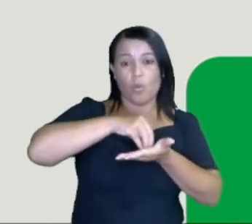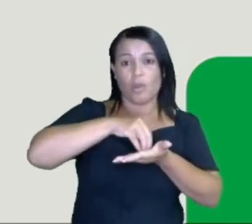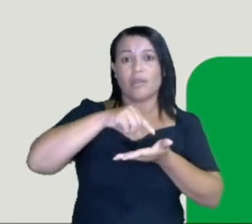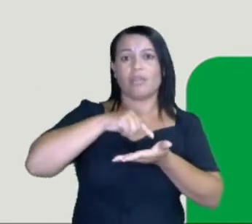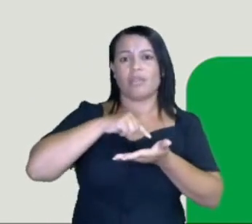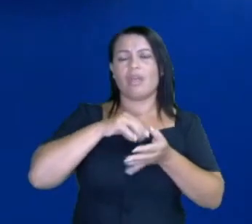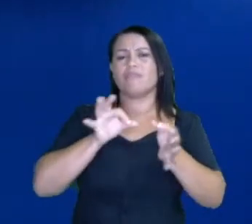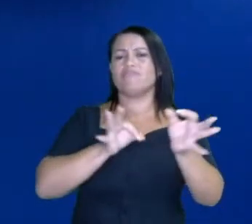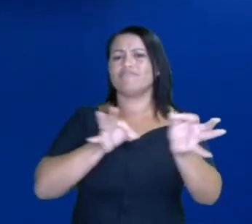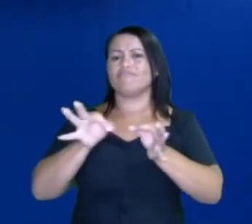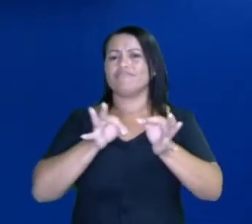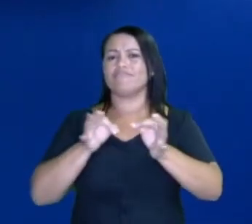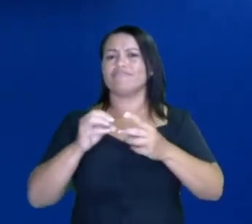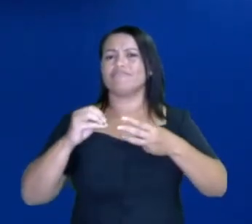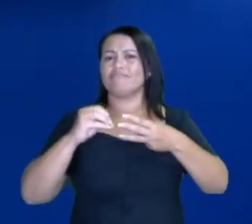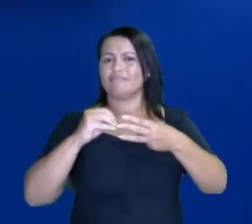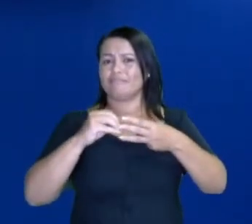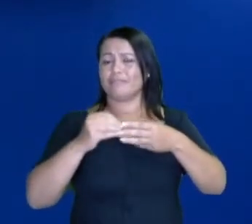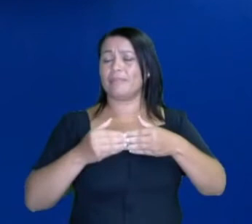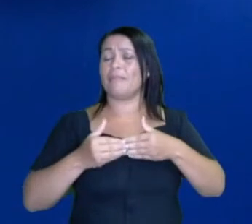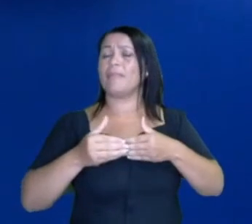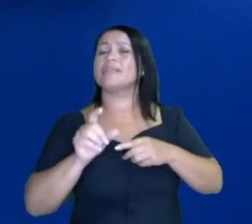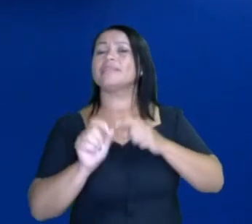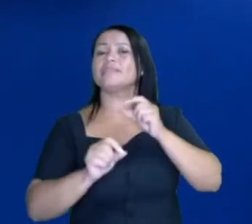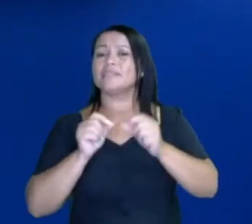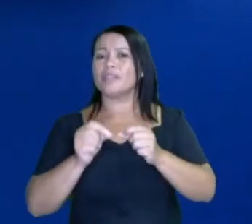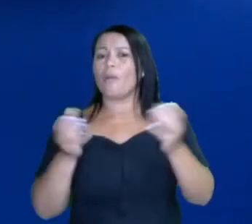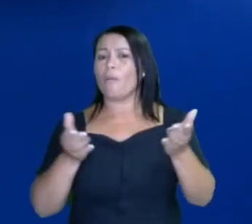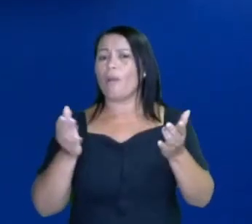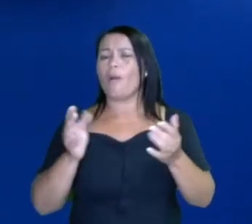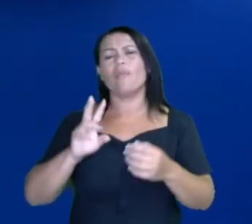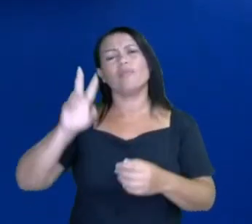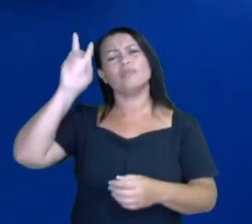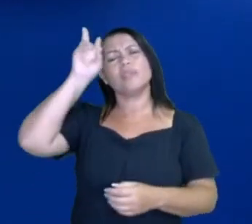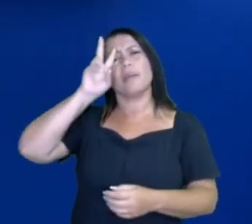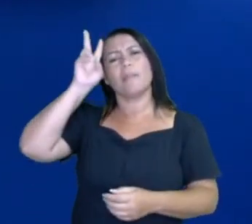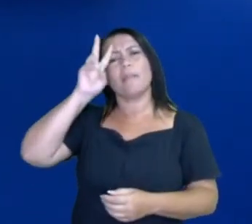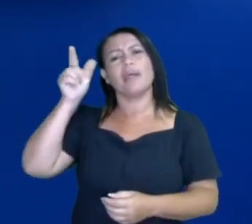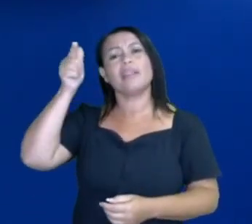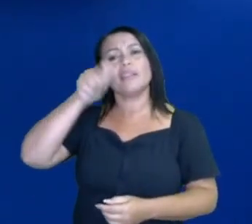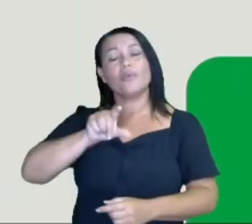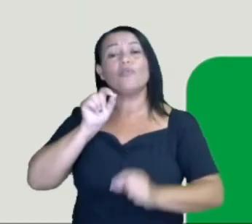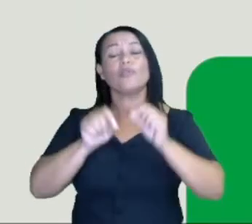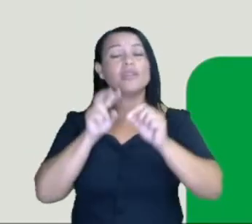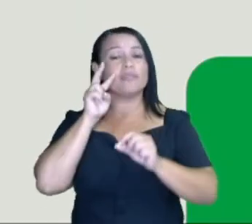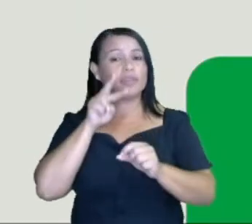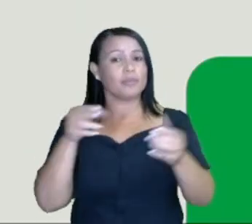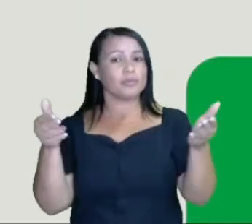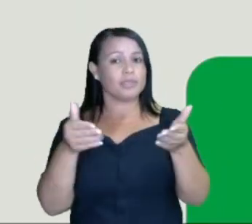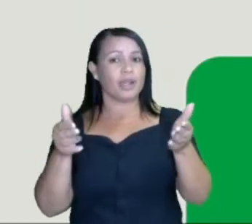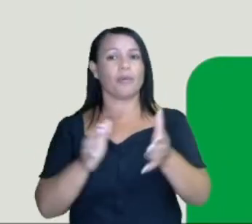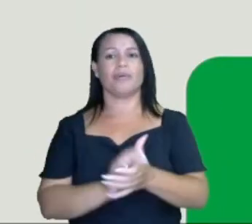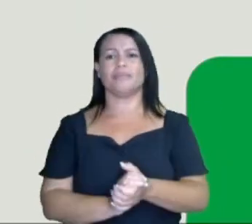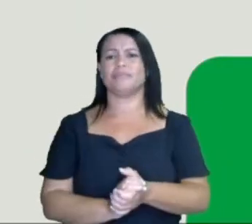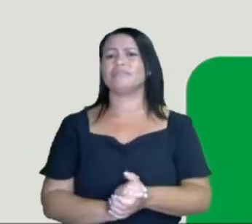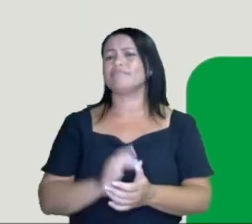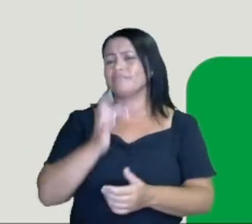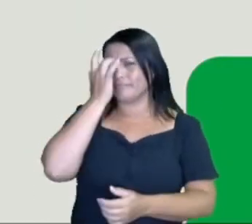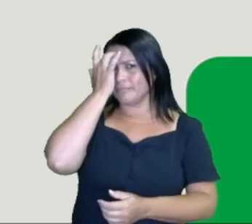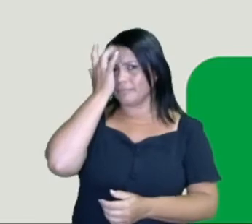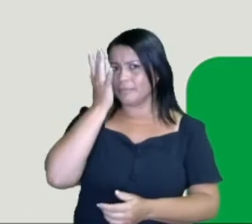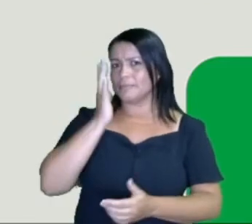célula. A partir de então, gente, vamos relembrar um pouco do que vemos agora. Essa é bem